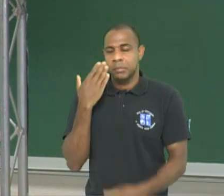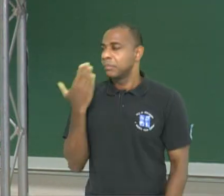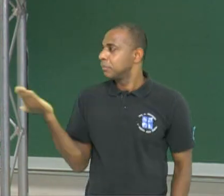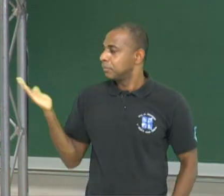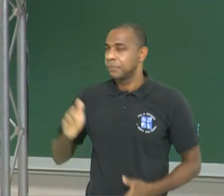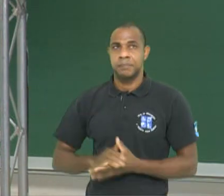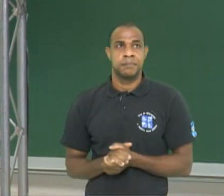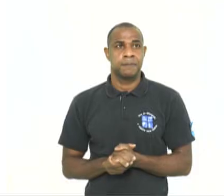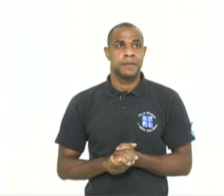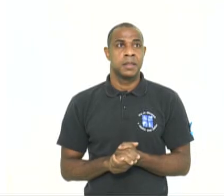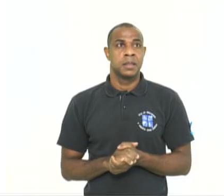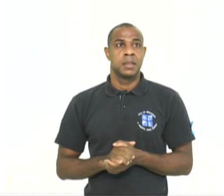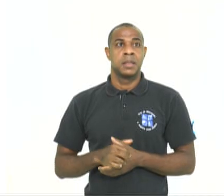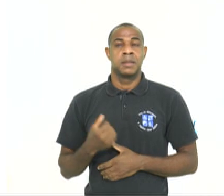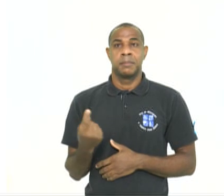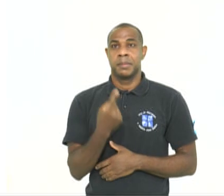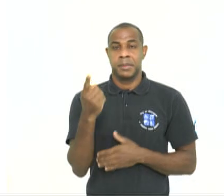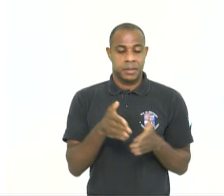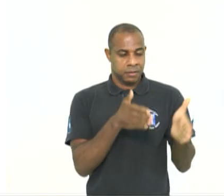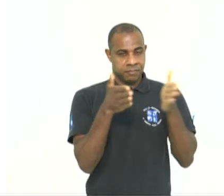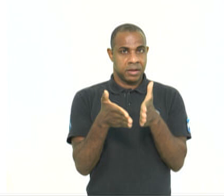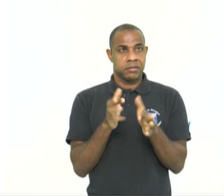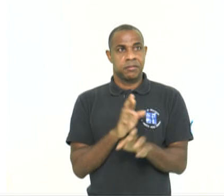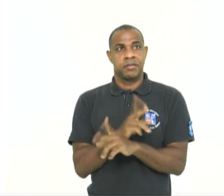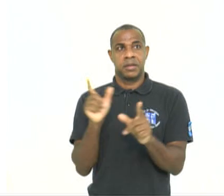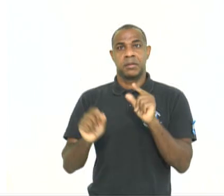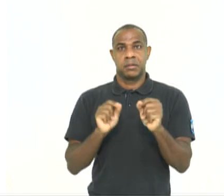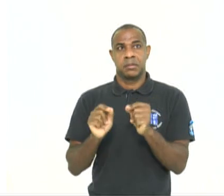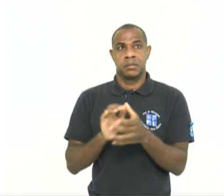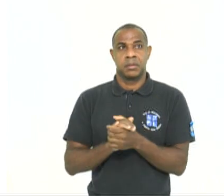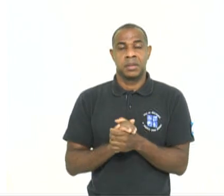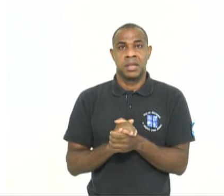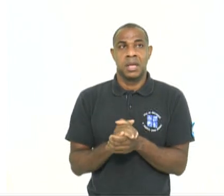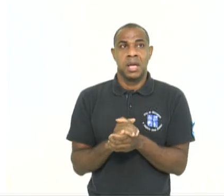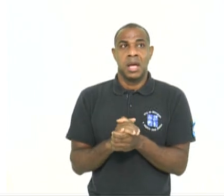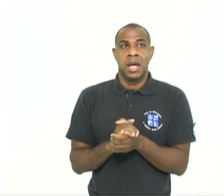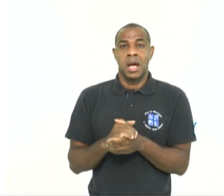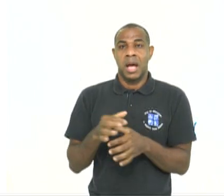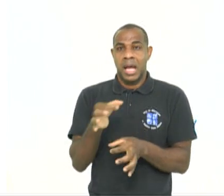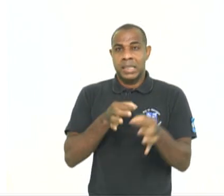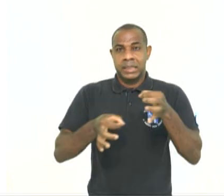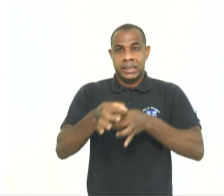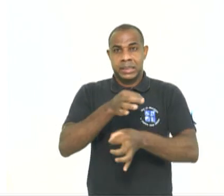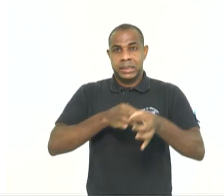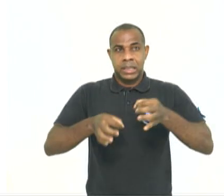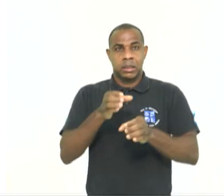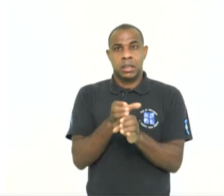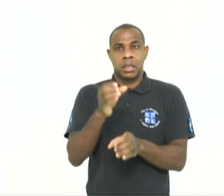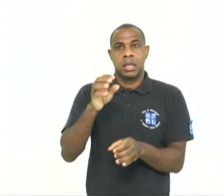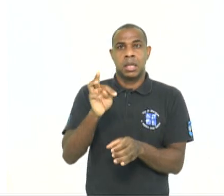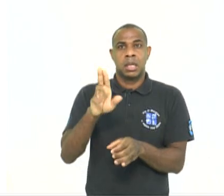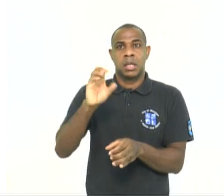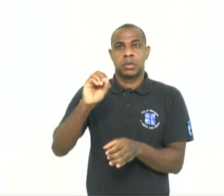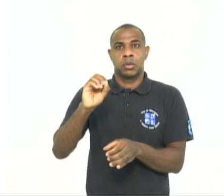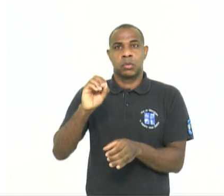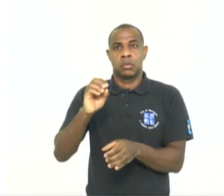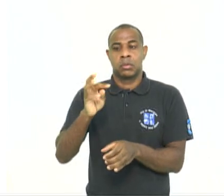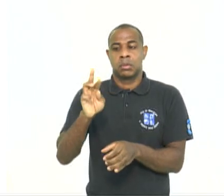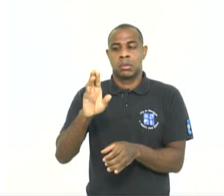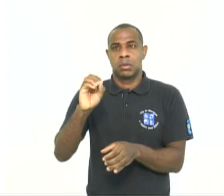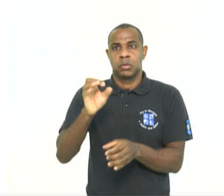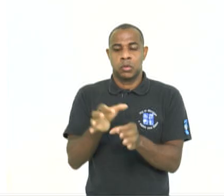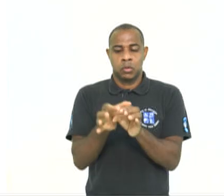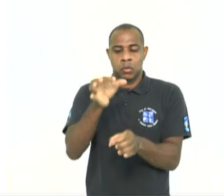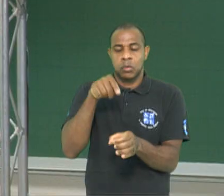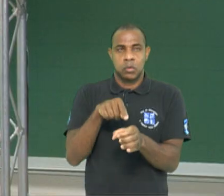frente. Numa primeira fase de diferenciação, as células-troncos medulares dão origem a duas linhagens celulares. A linhagem que a gente